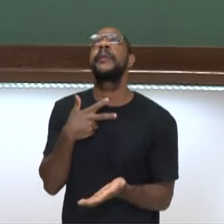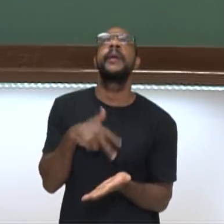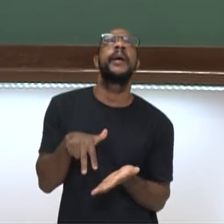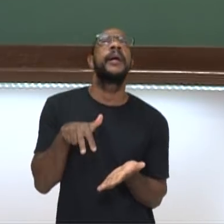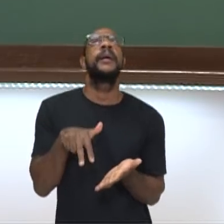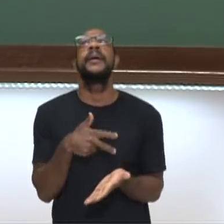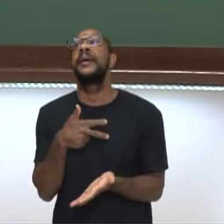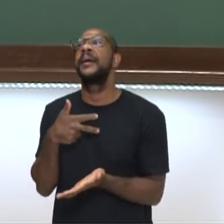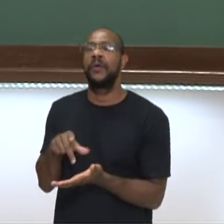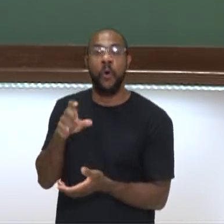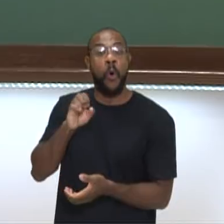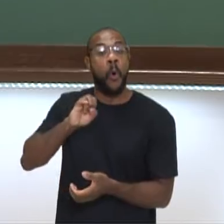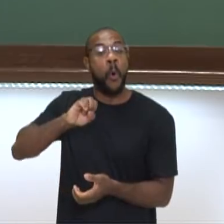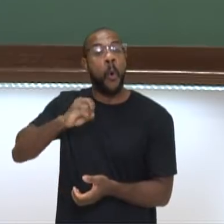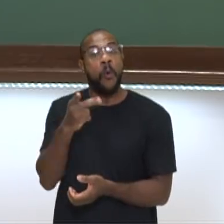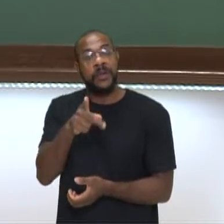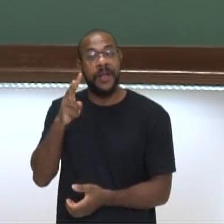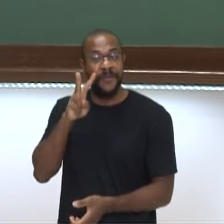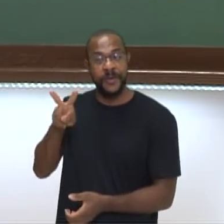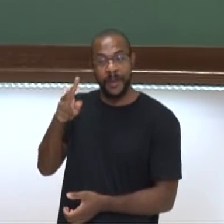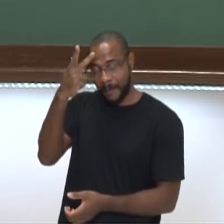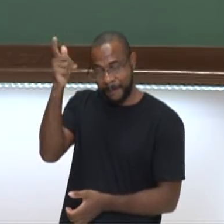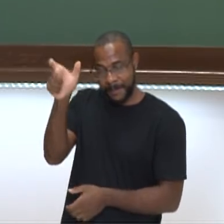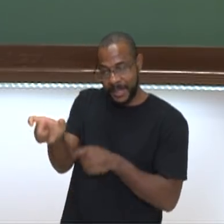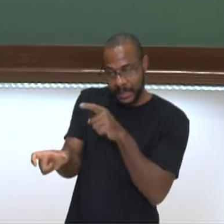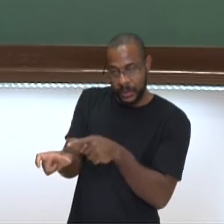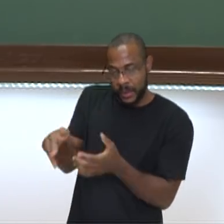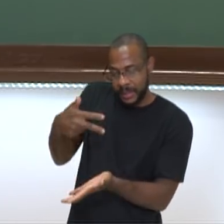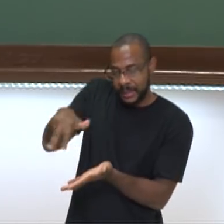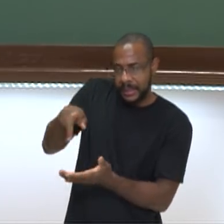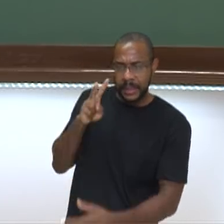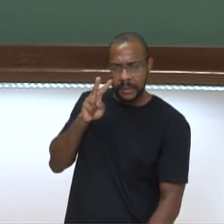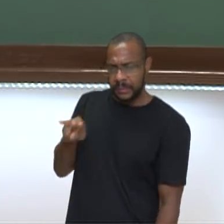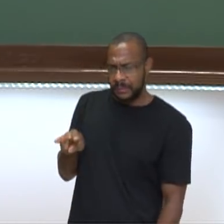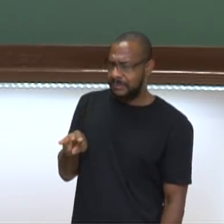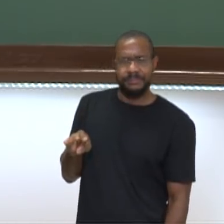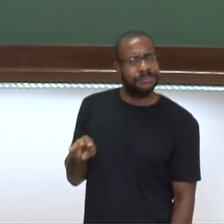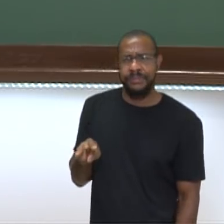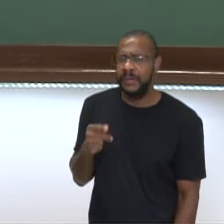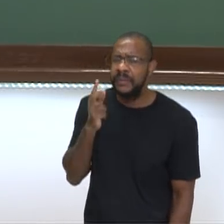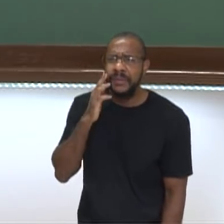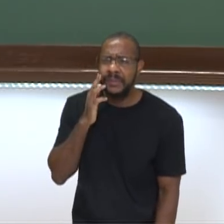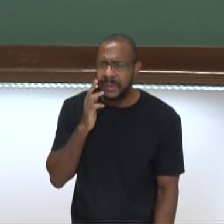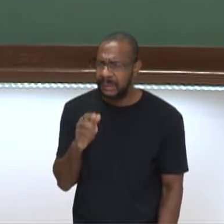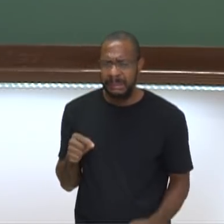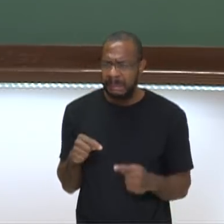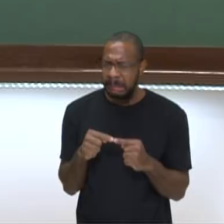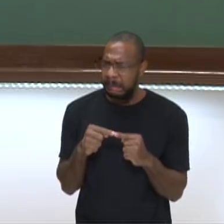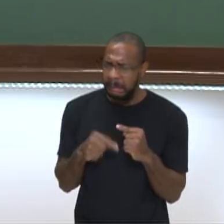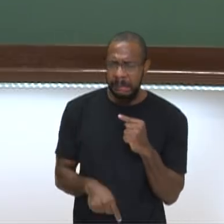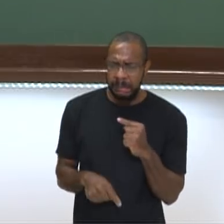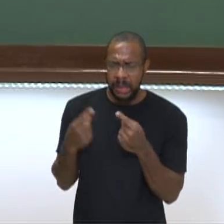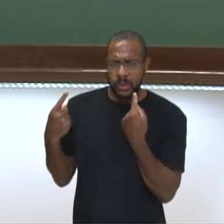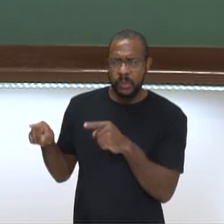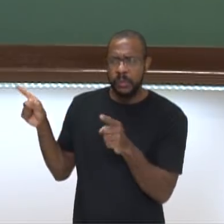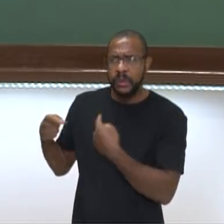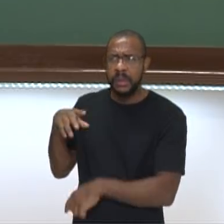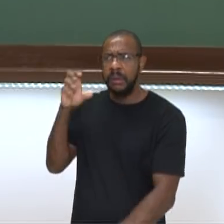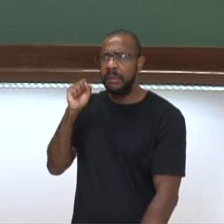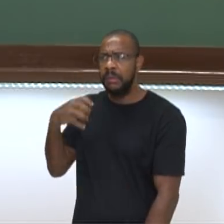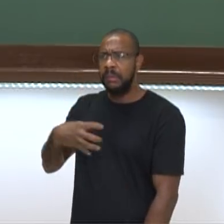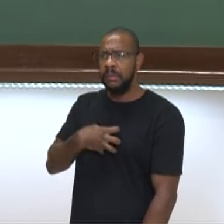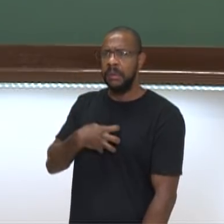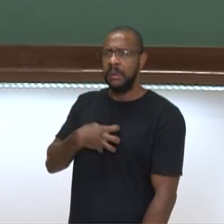ou você já viu uma pessoa dançando e você olha e vê que aquela dança não tem nada a ver com a música que está tocando? Normalmente, o que você